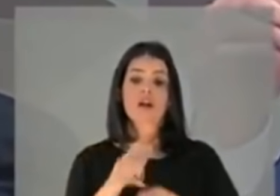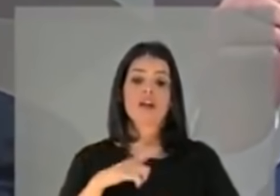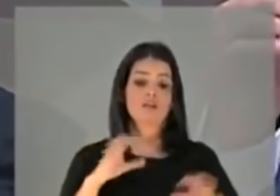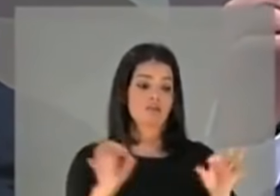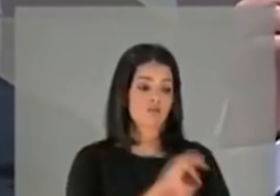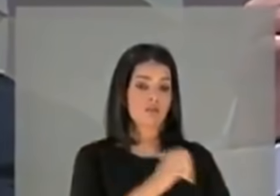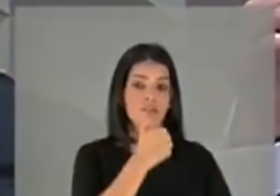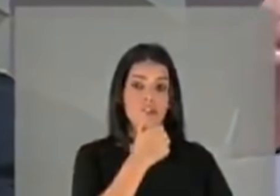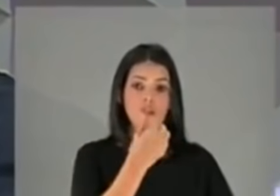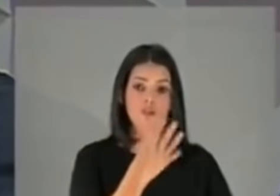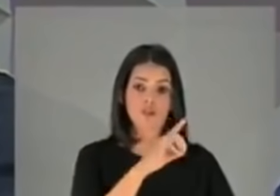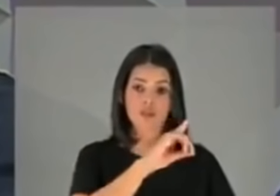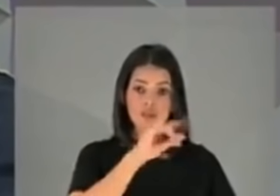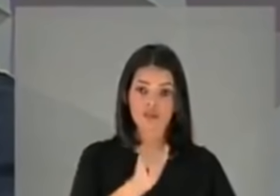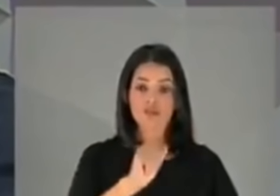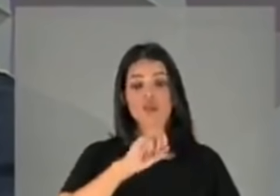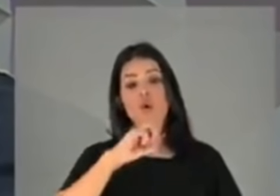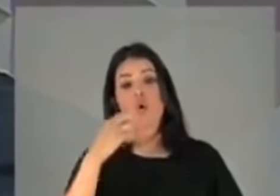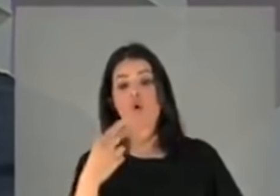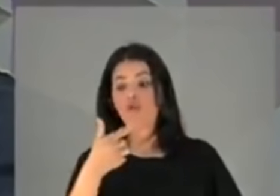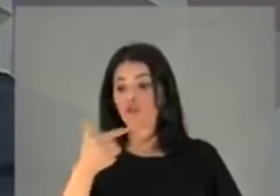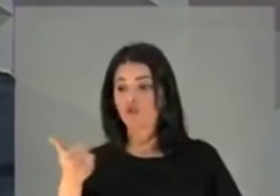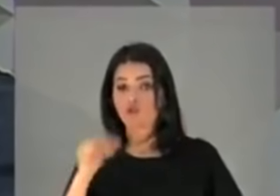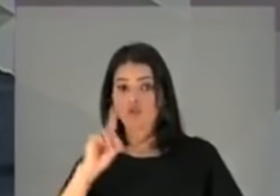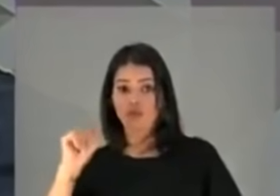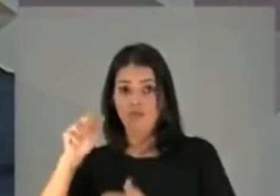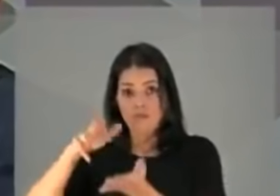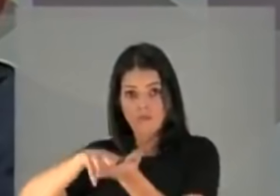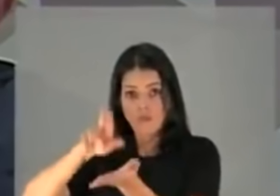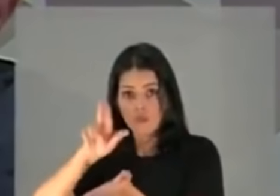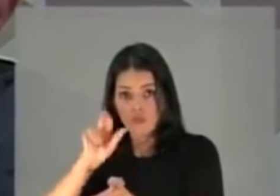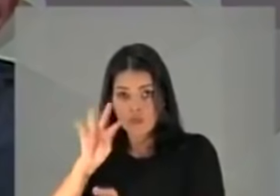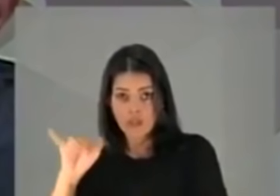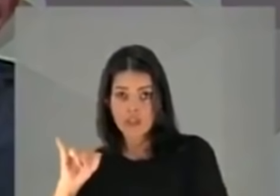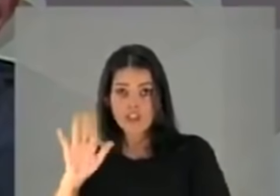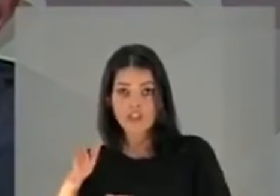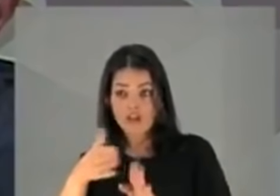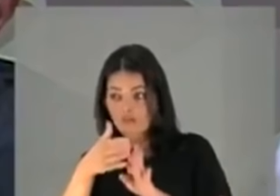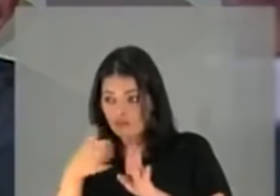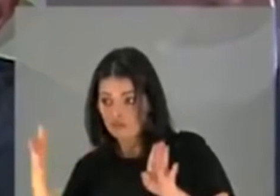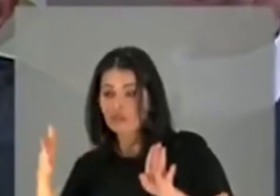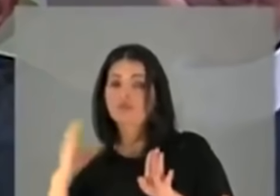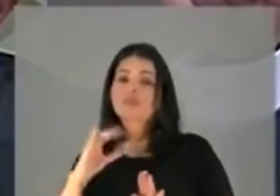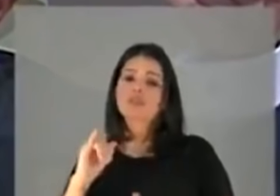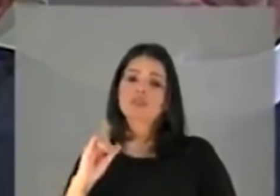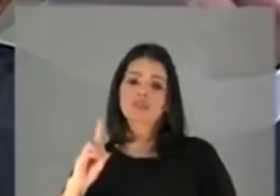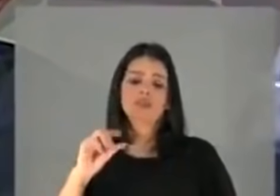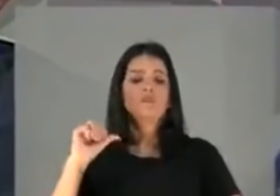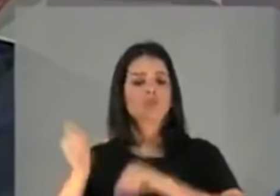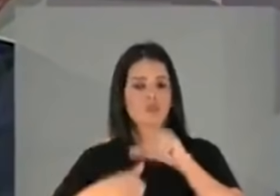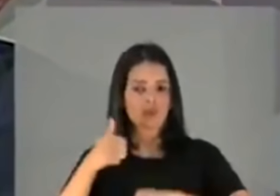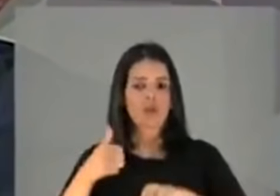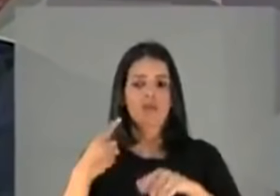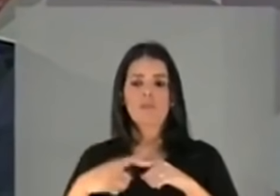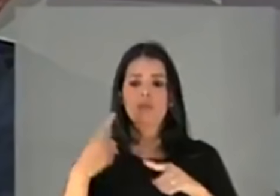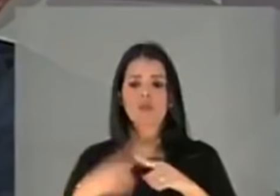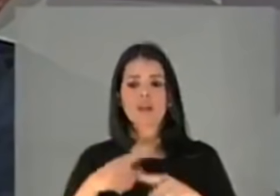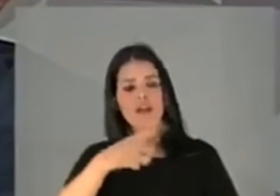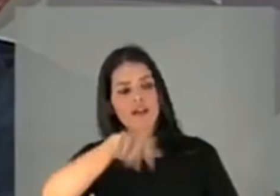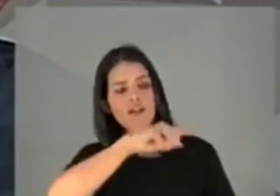dias para quem estava em UTI, se esses pacientes já tinham passado dessa data, o CID poderia já ser modificado porque eles